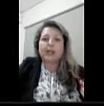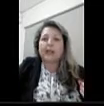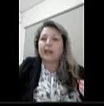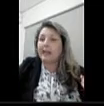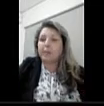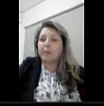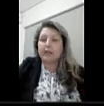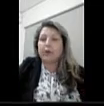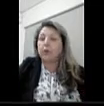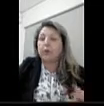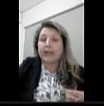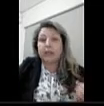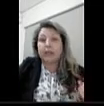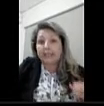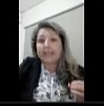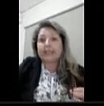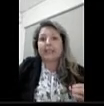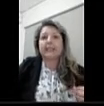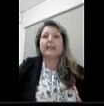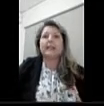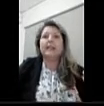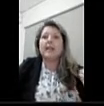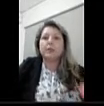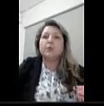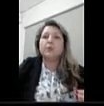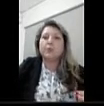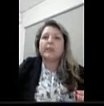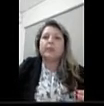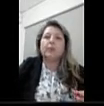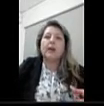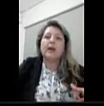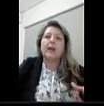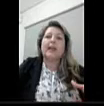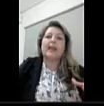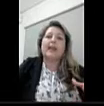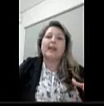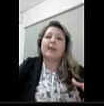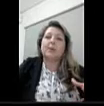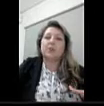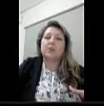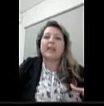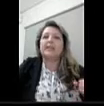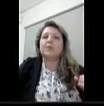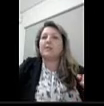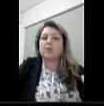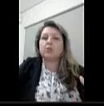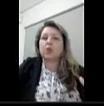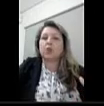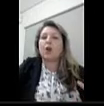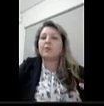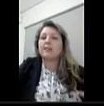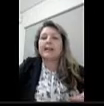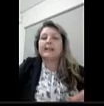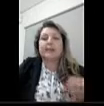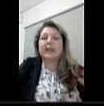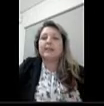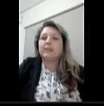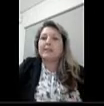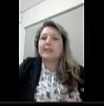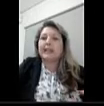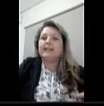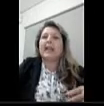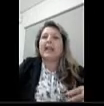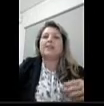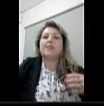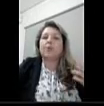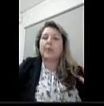memória. Eu, aqui na clínica, eu uso muito os gênios, esses jogos, trabalhando